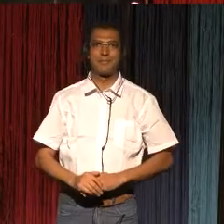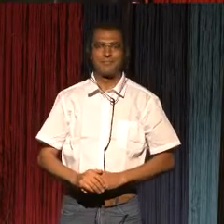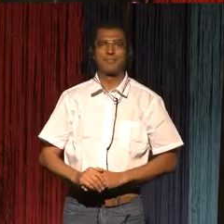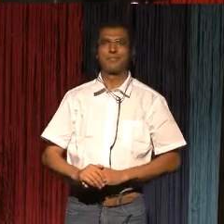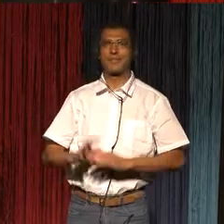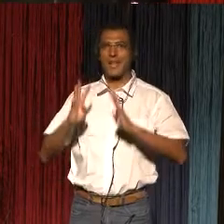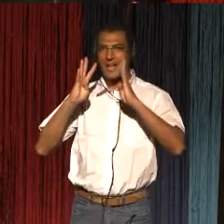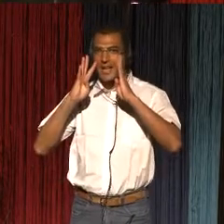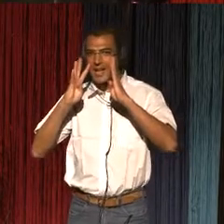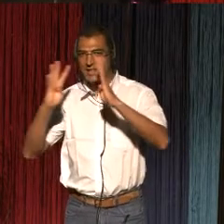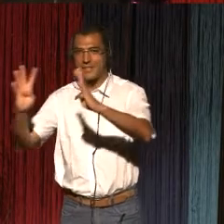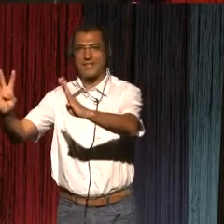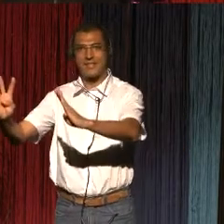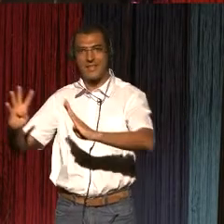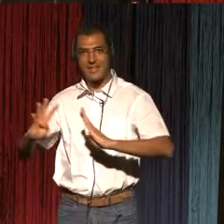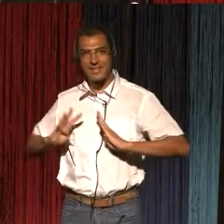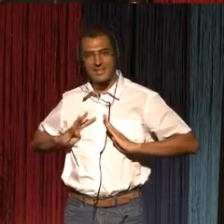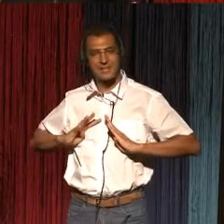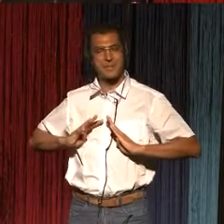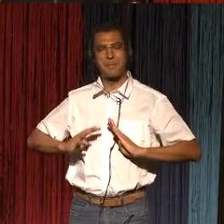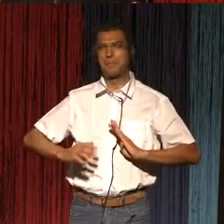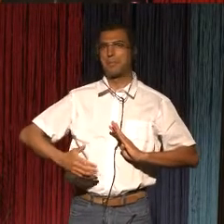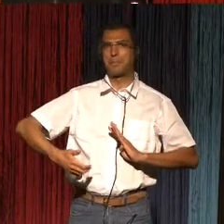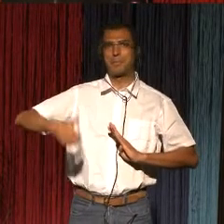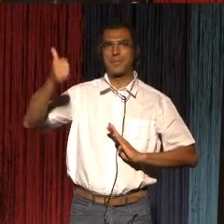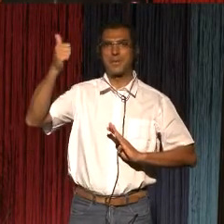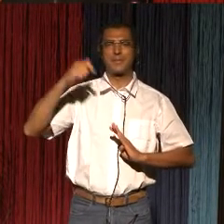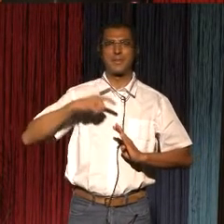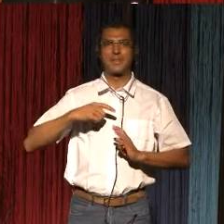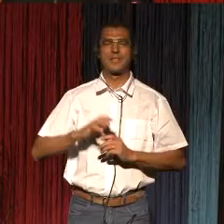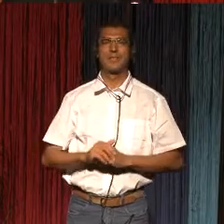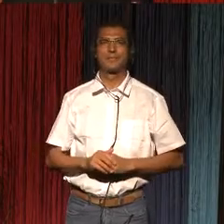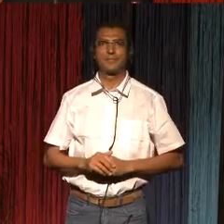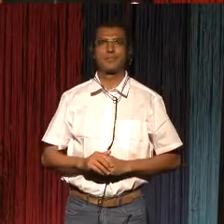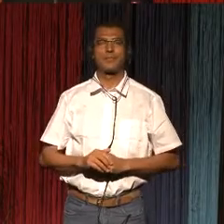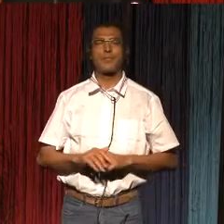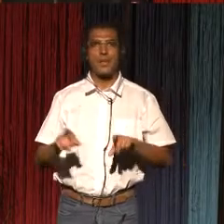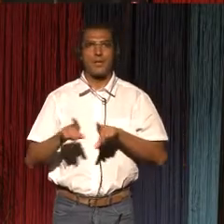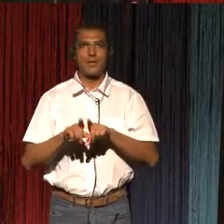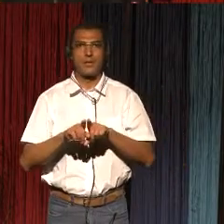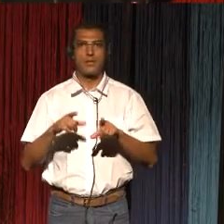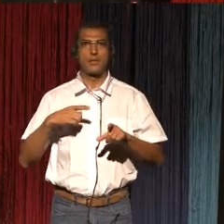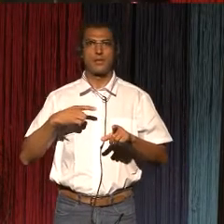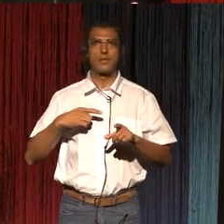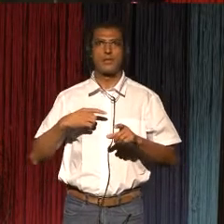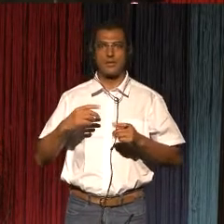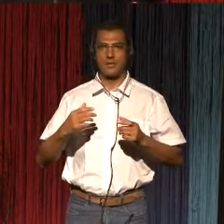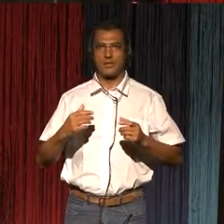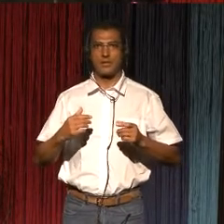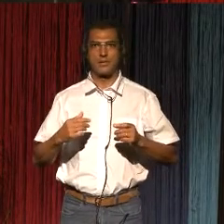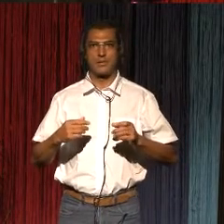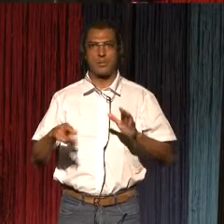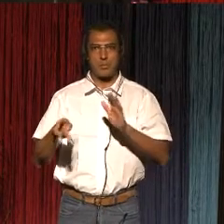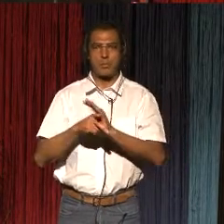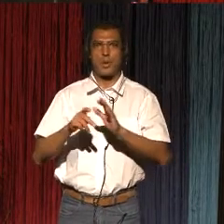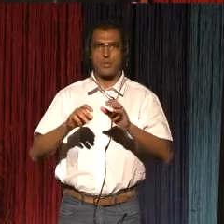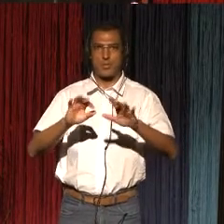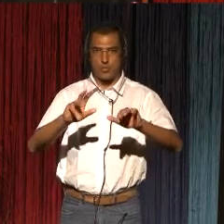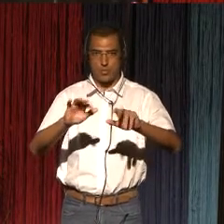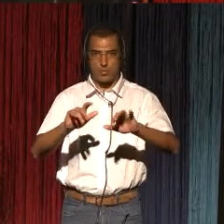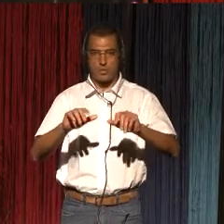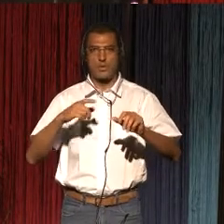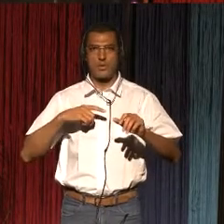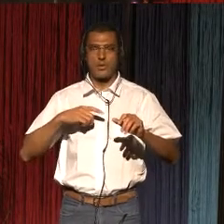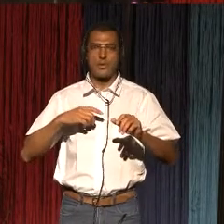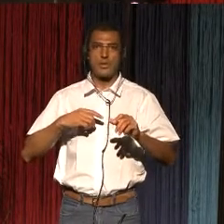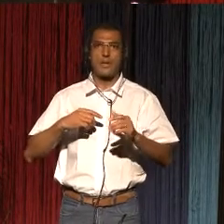O CogMed é um método computadorizado para a gente trabalhar com a memória ocupacional e eles têm os melhores resultados